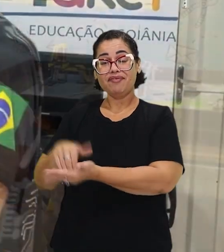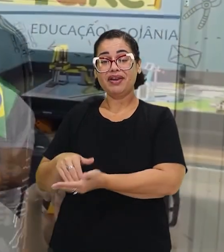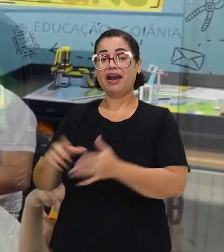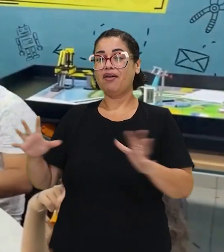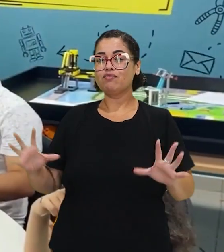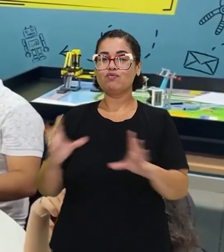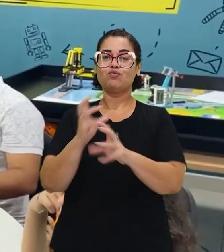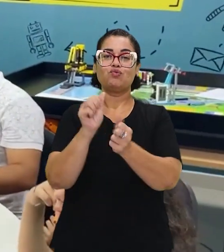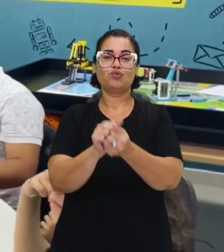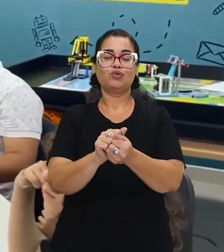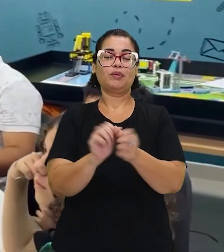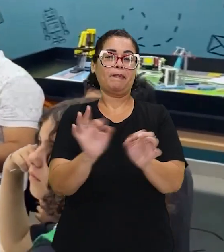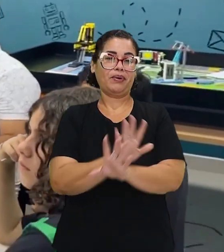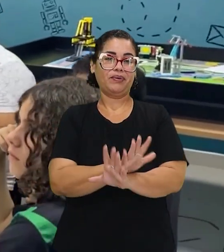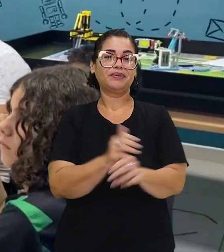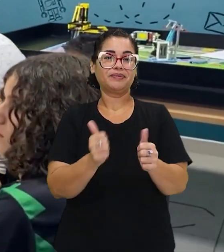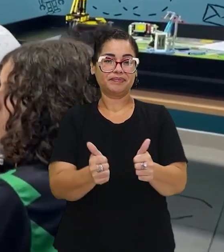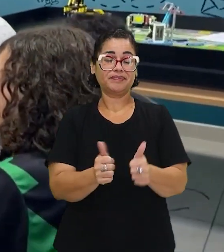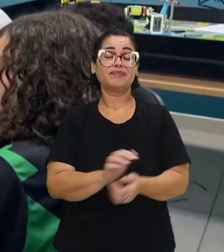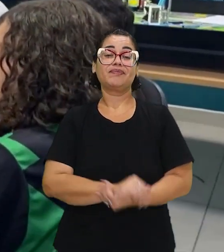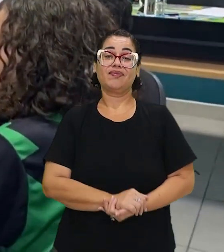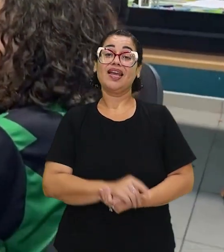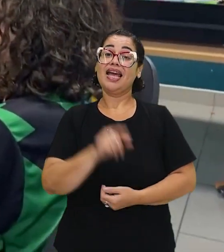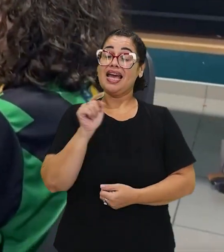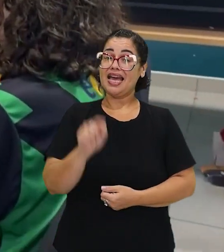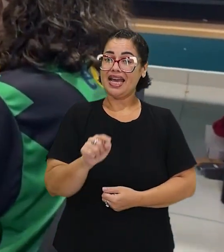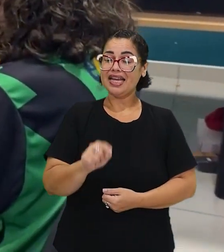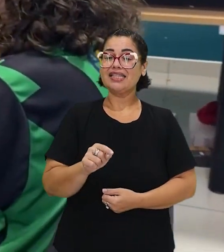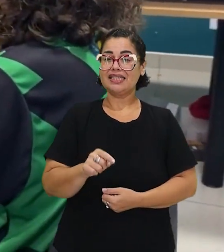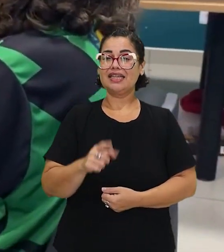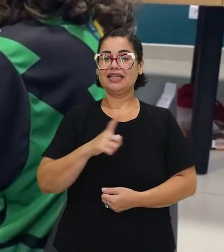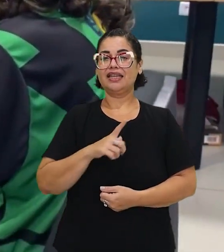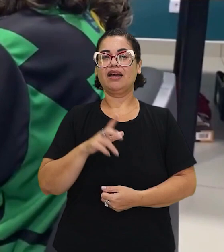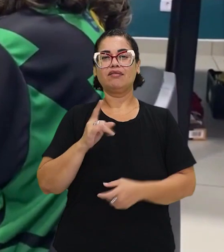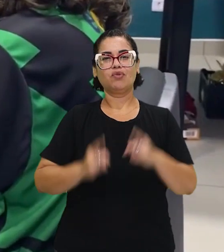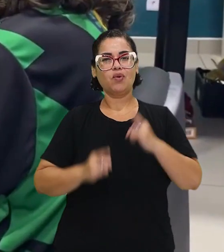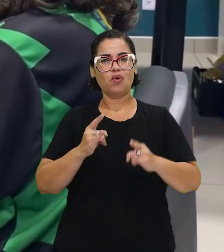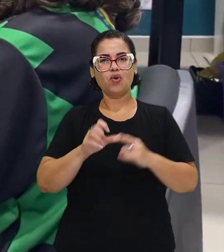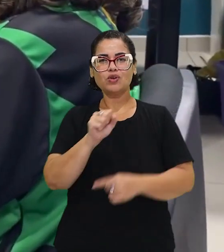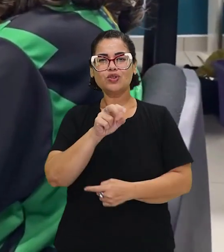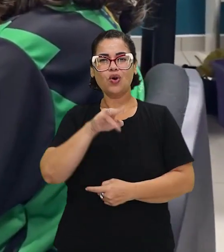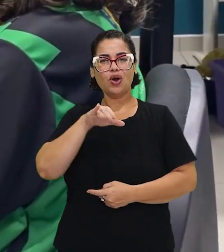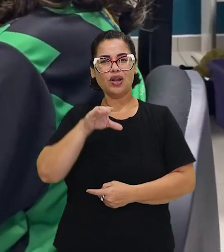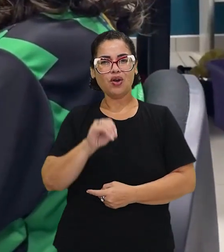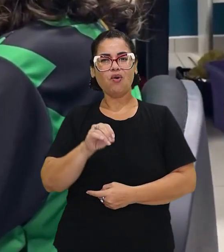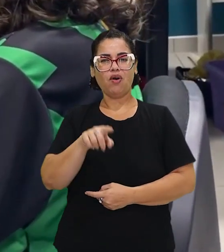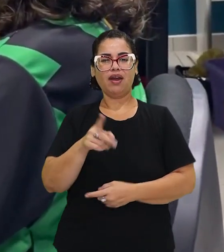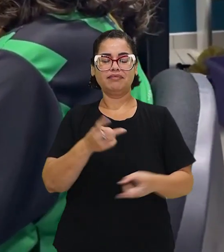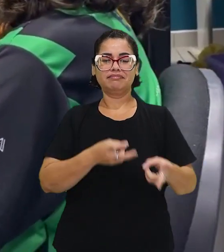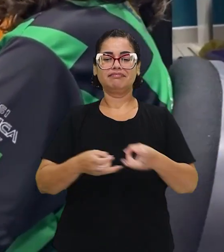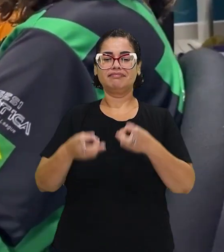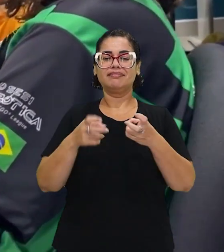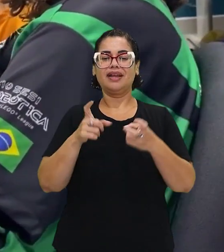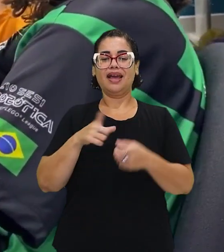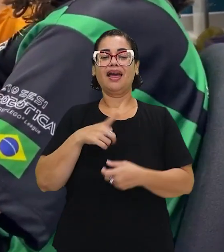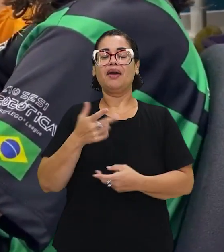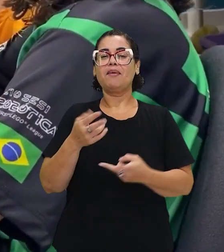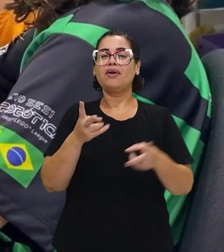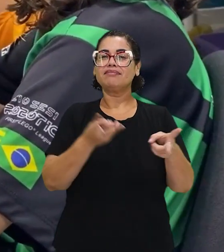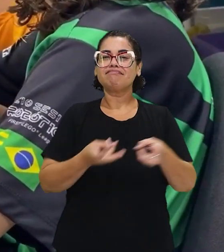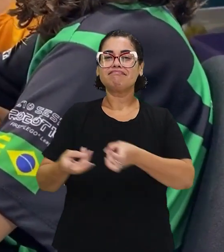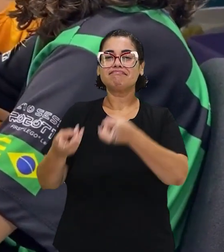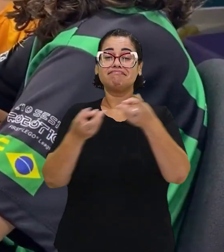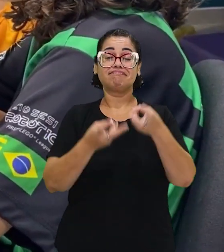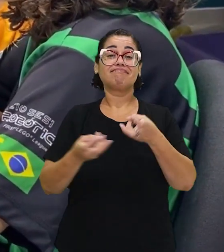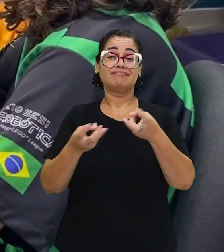bom? Aí, nesse caso aqui, o sensor ultrassônico, ele é o olhinho do Otto, que vai dar